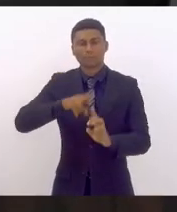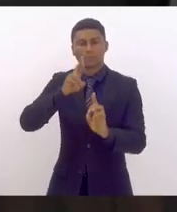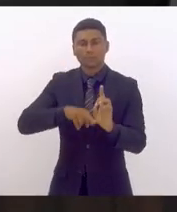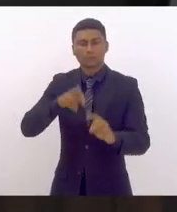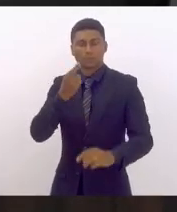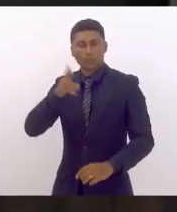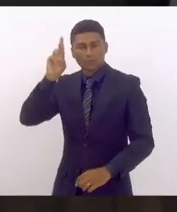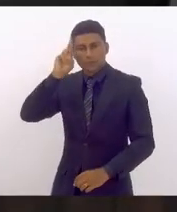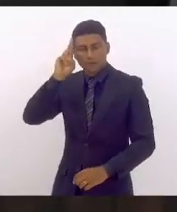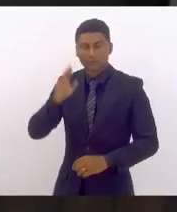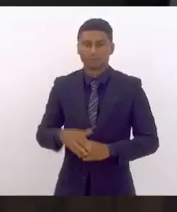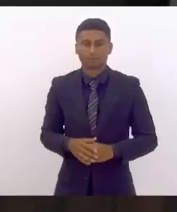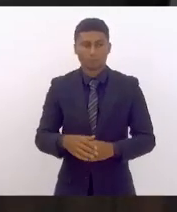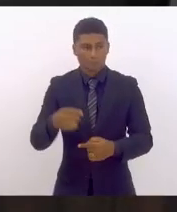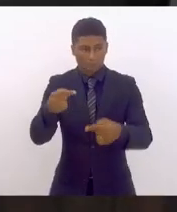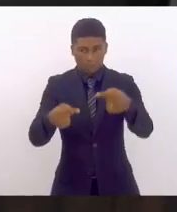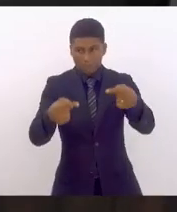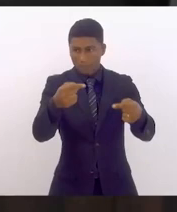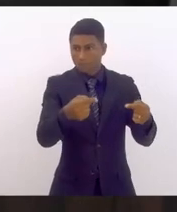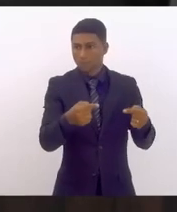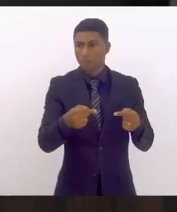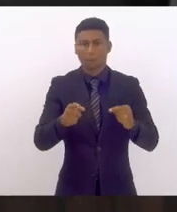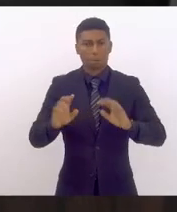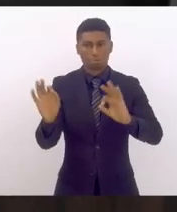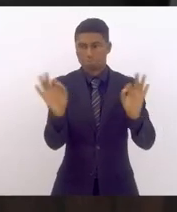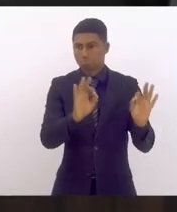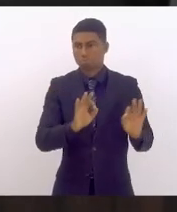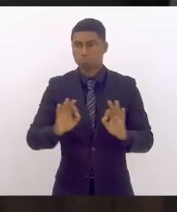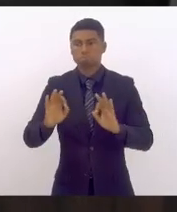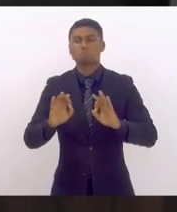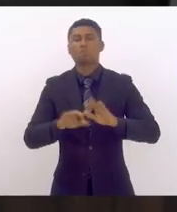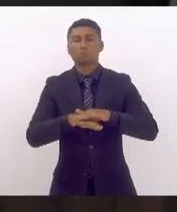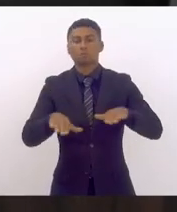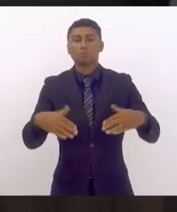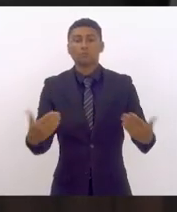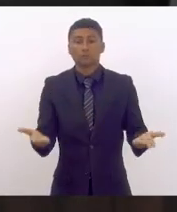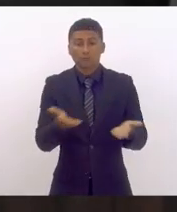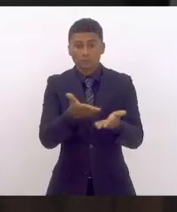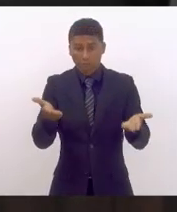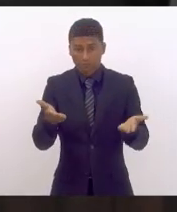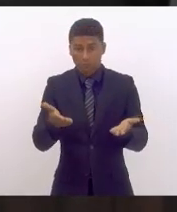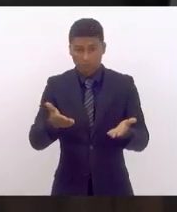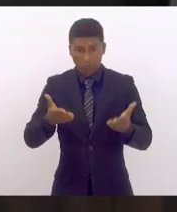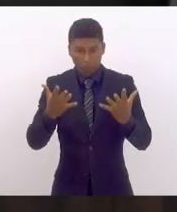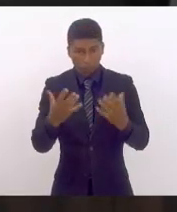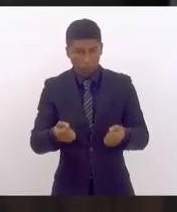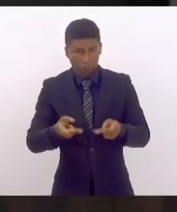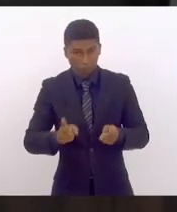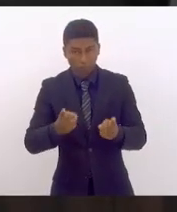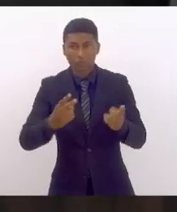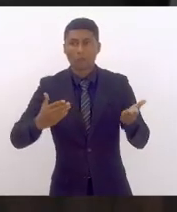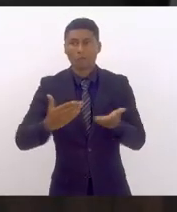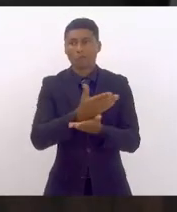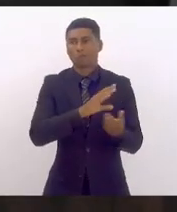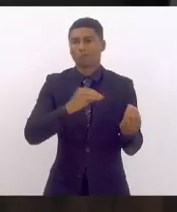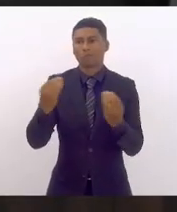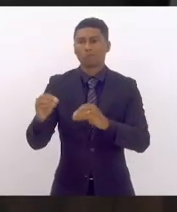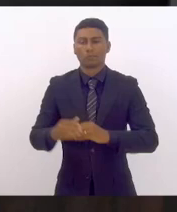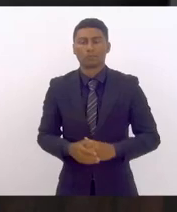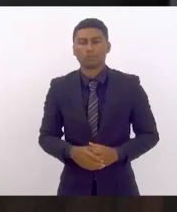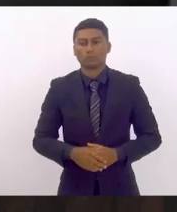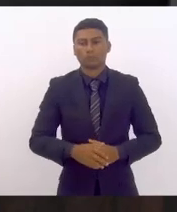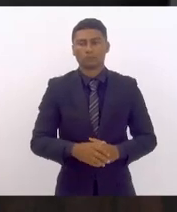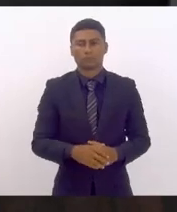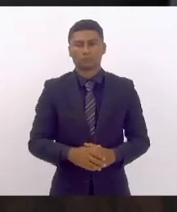Rosenberg Reis em discussão estão vendo que queria discutir encerra da discussão em votação senhores que aprovam permanência como estão aprovado vai à promulgação